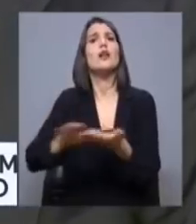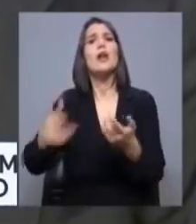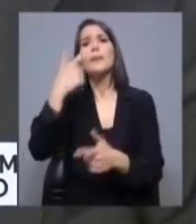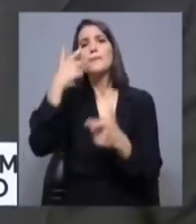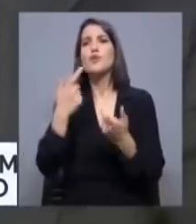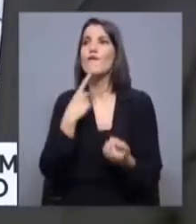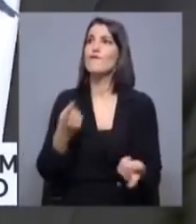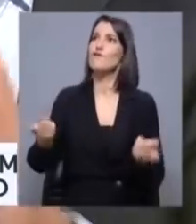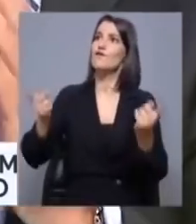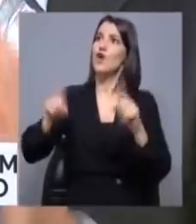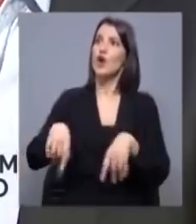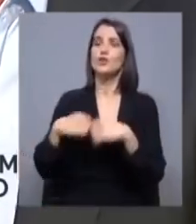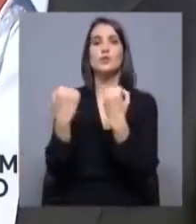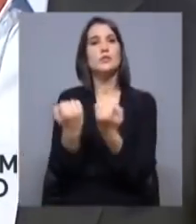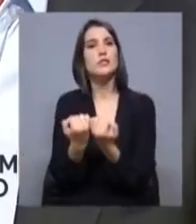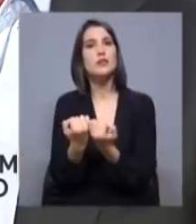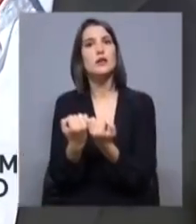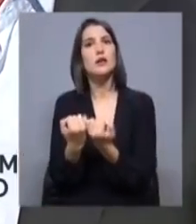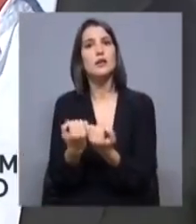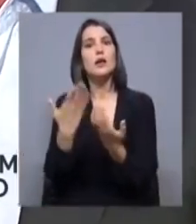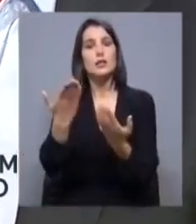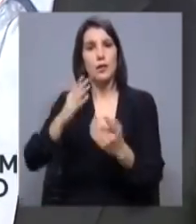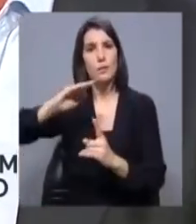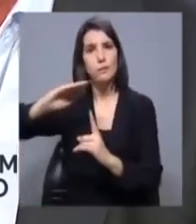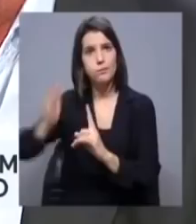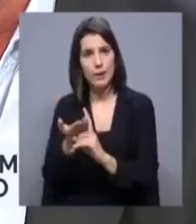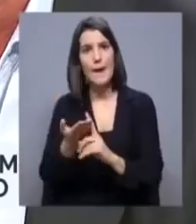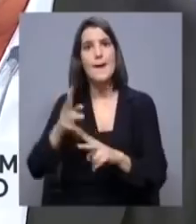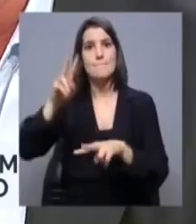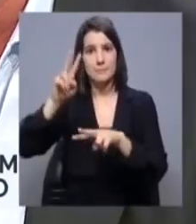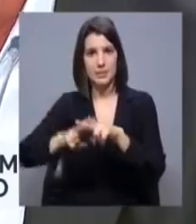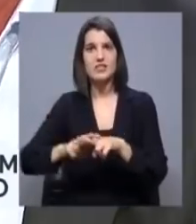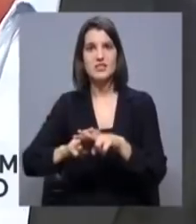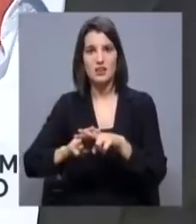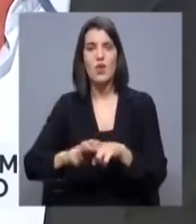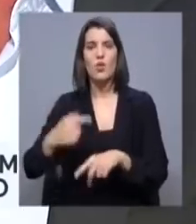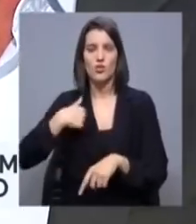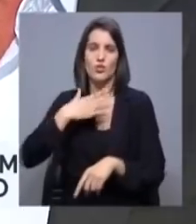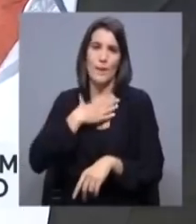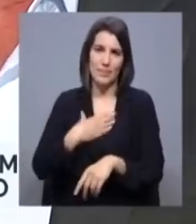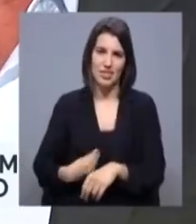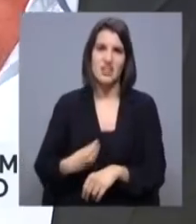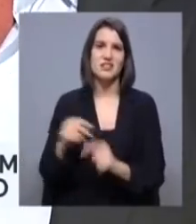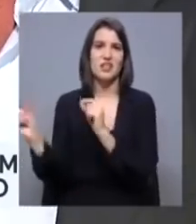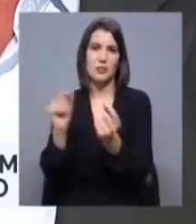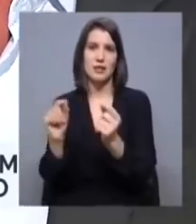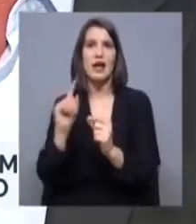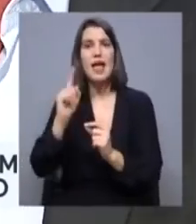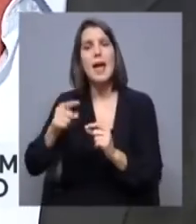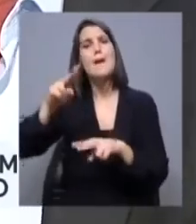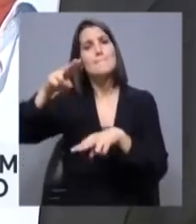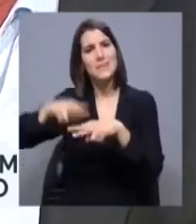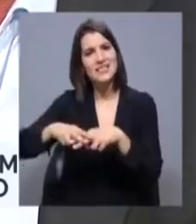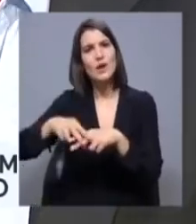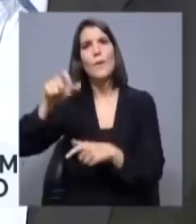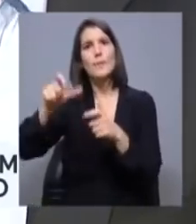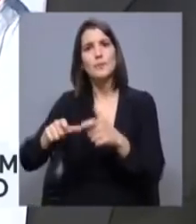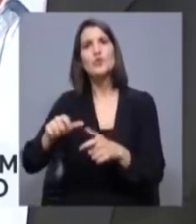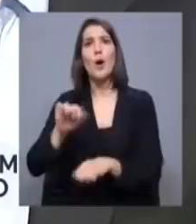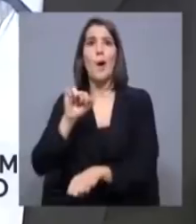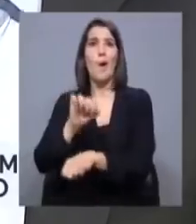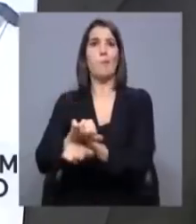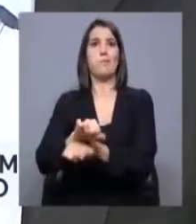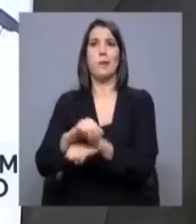a rendição das pessoas Afinal a pena de prisão ao mesmo combatesse discutir é a pena que é aquela prisão que prendo os